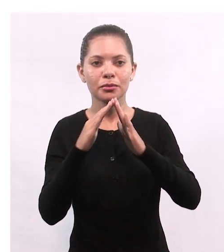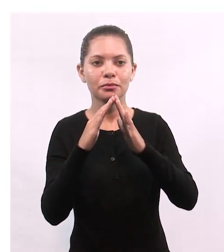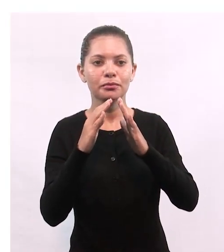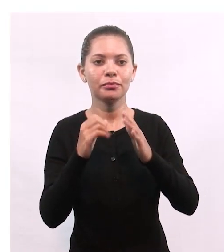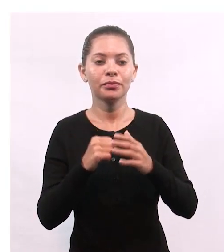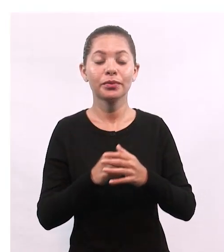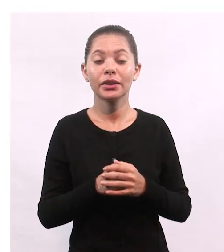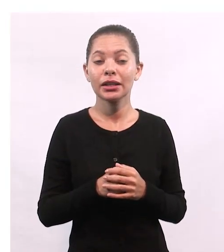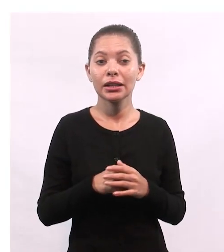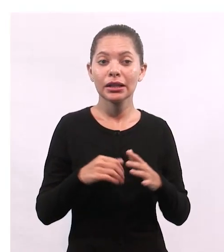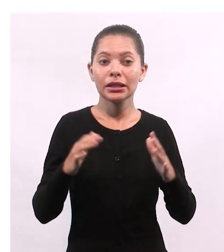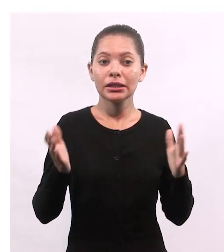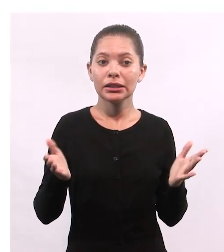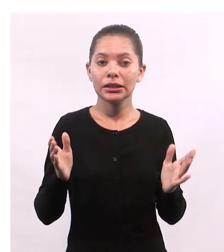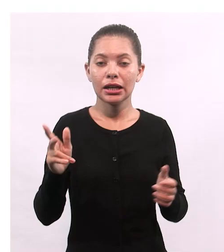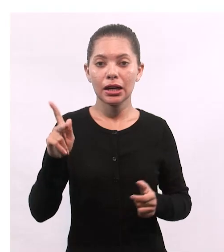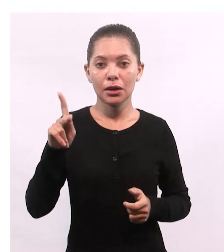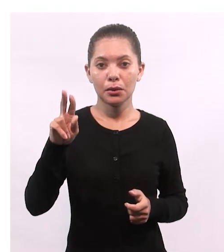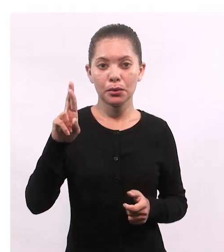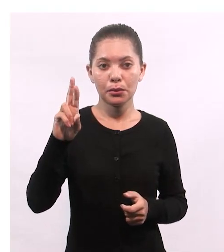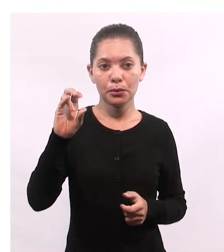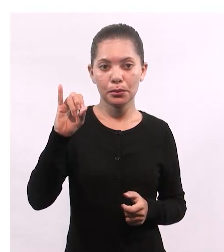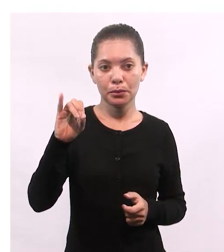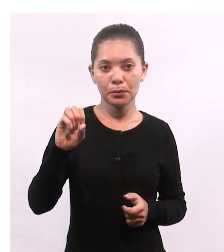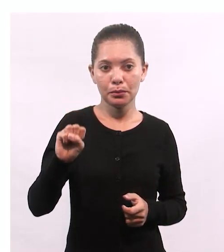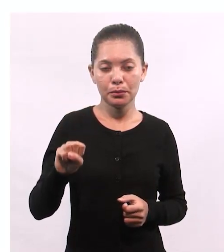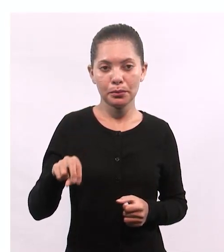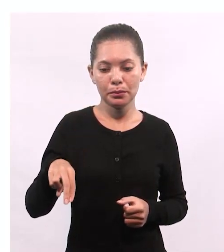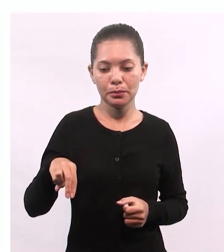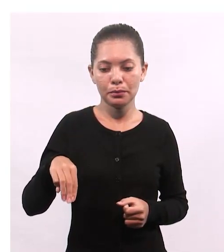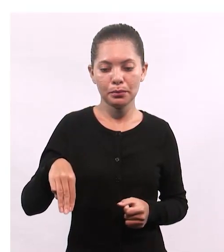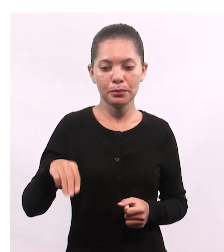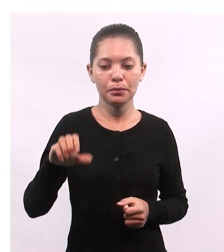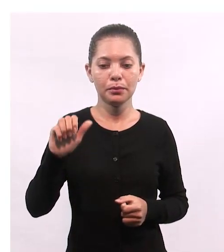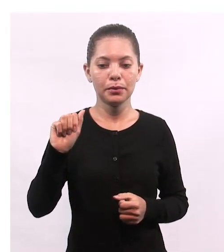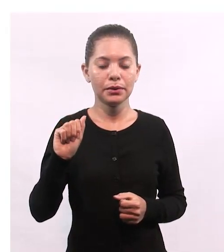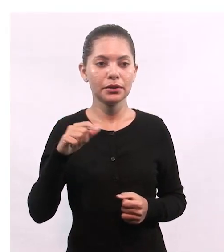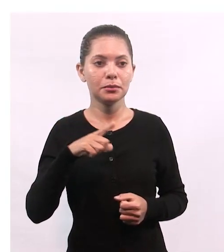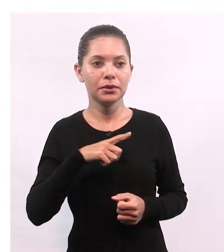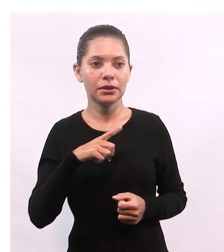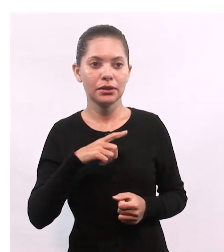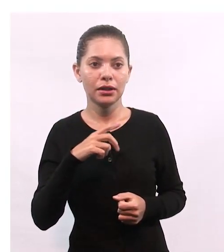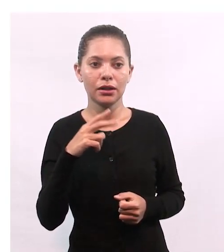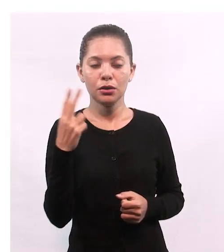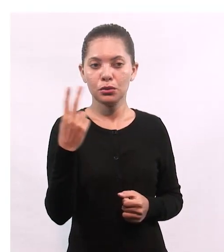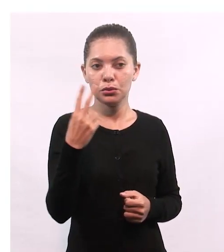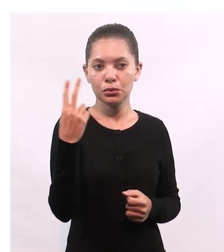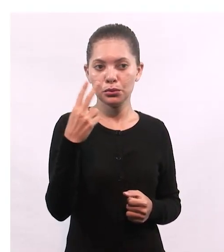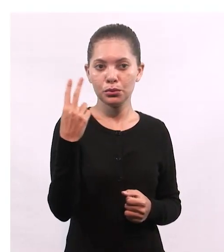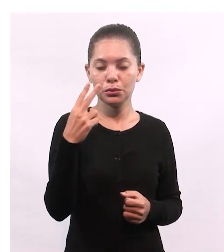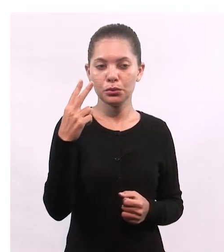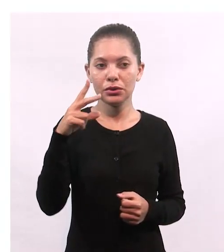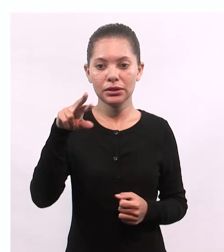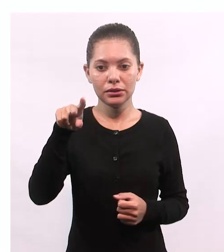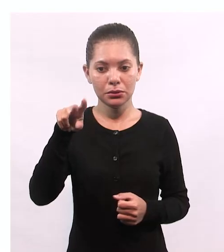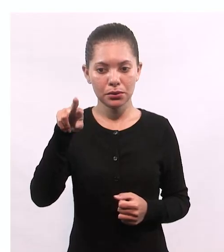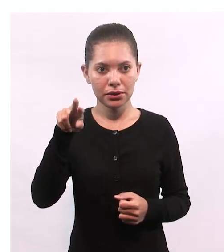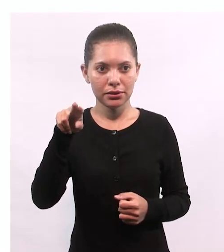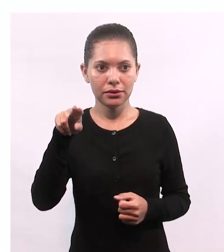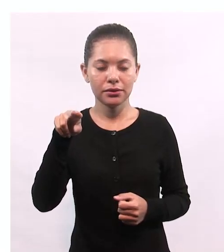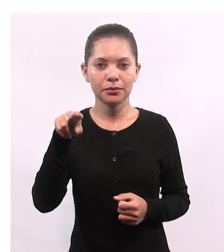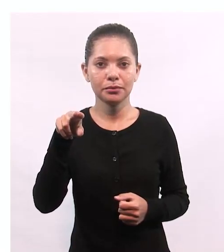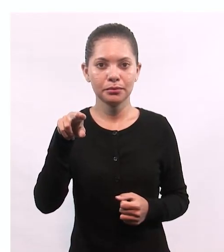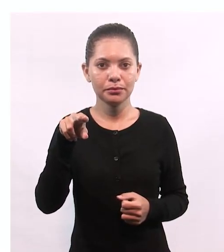isso que é uma pirâmide. Já um prisma, eu tenho duas faces que